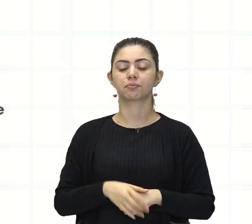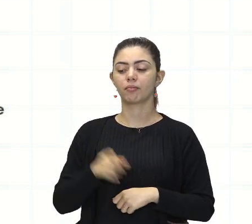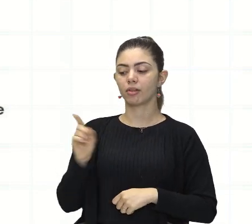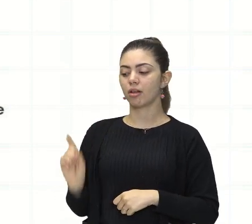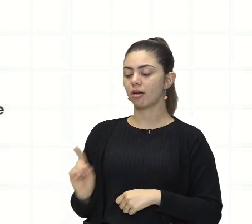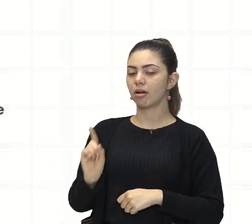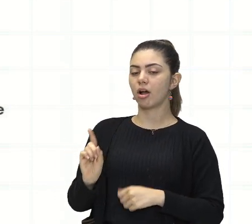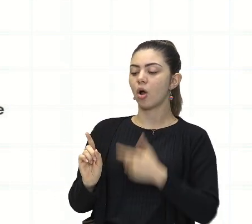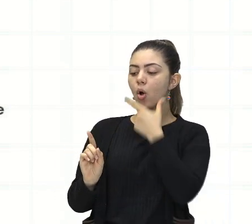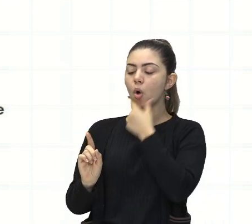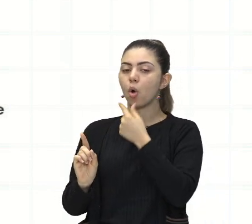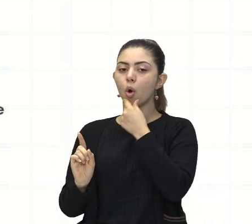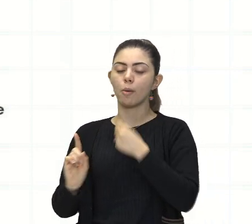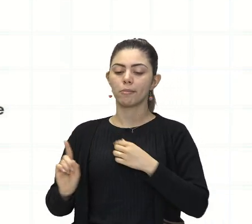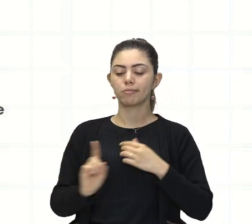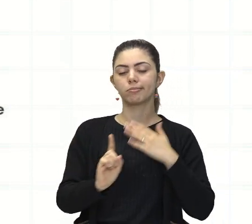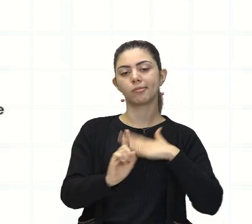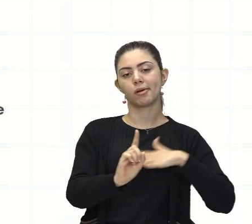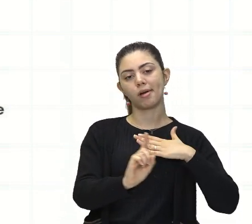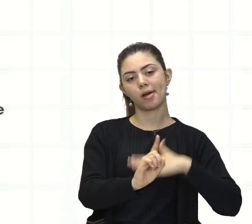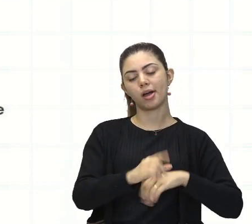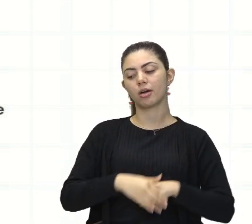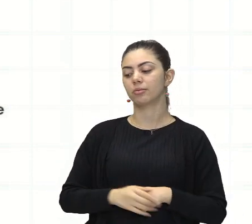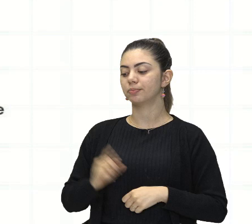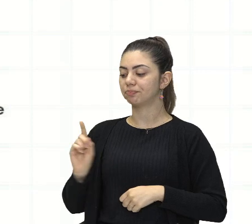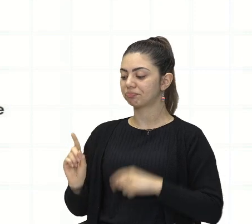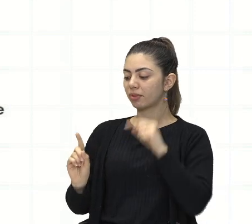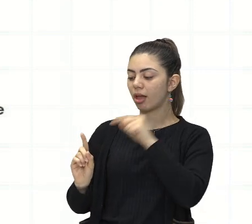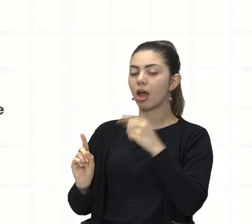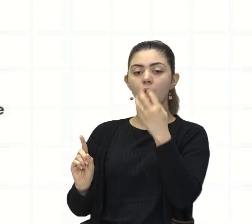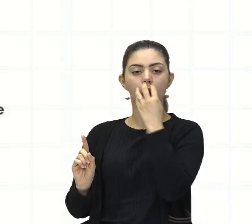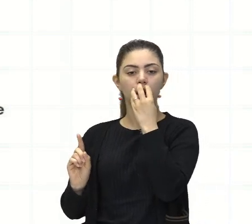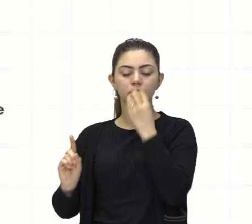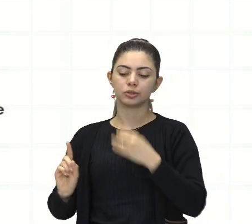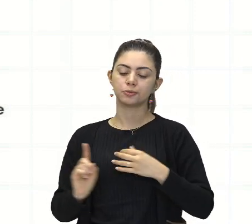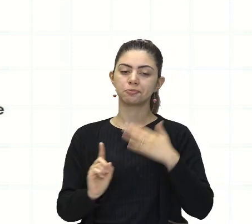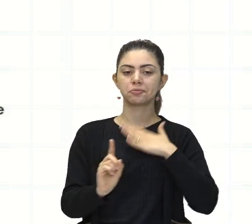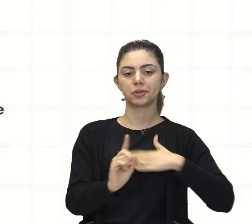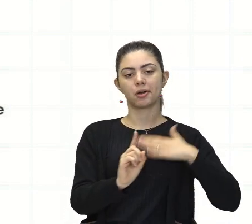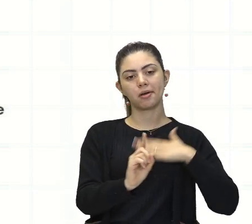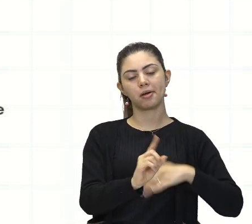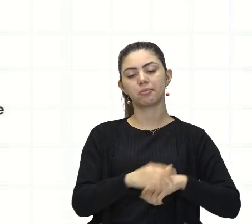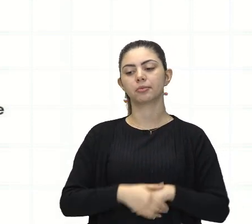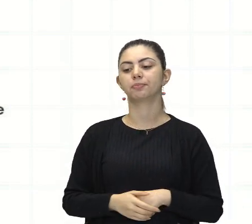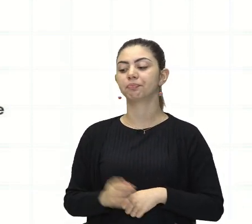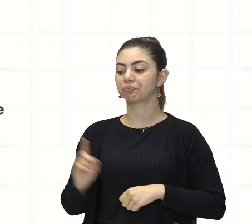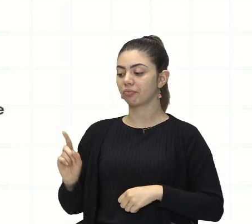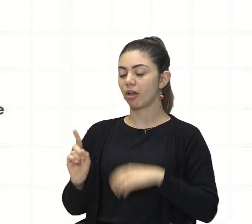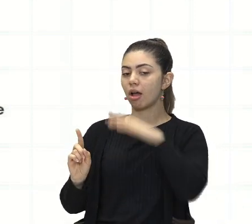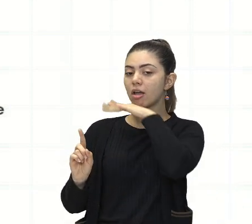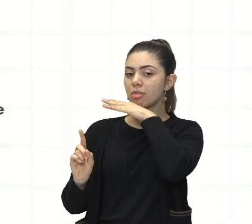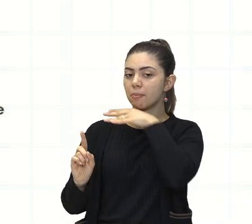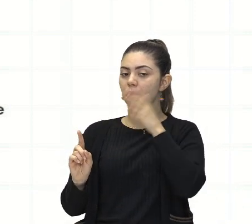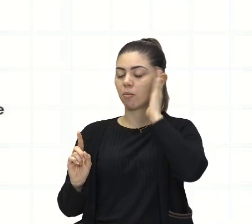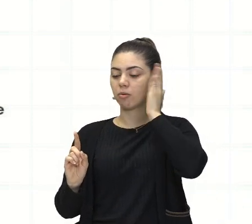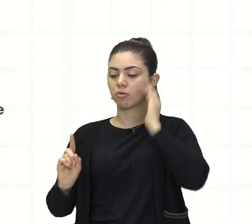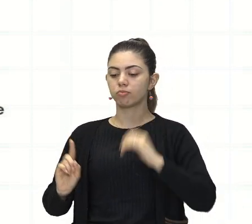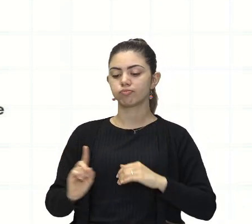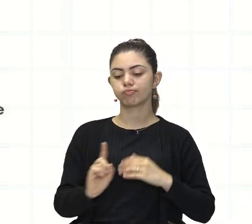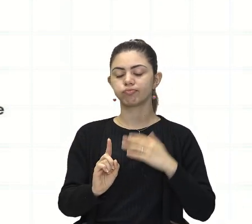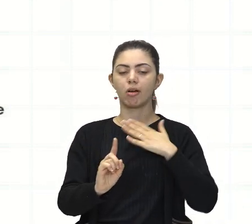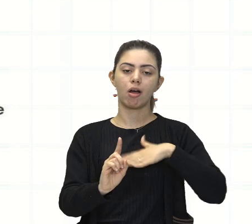homem vai devagar, um cachorro vai devagar, um burro vai